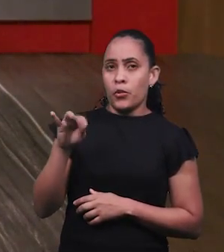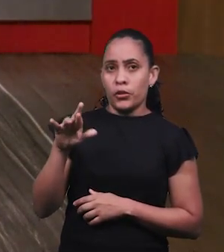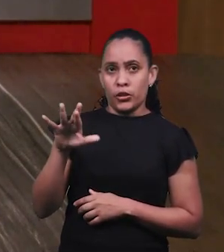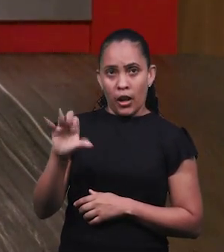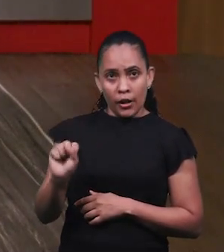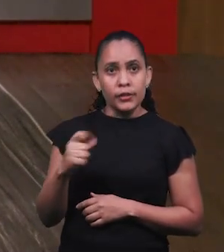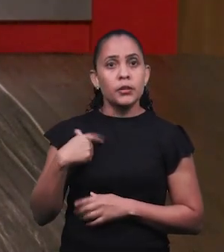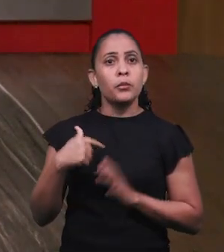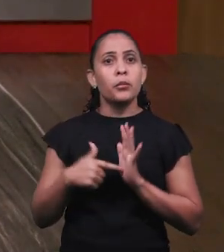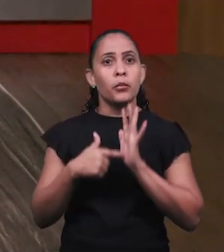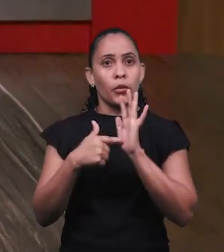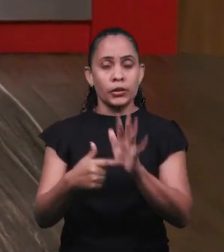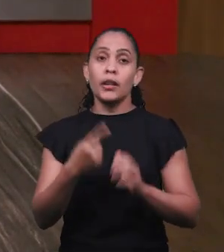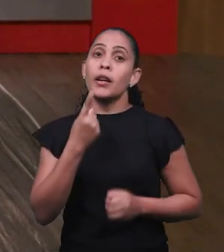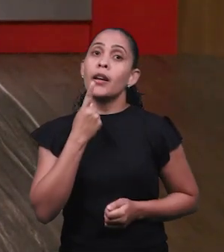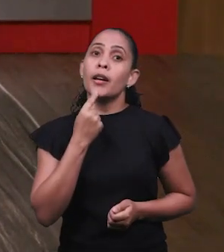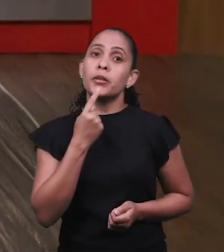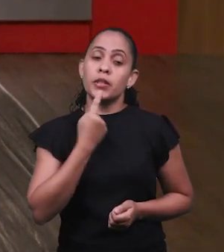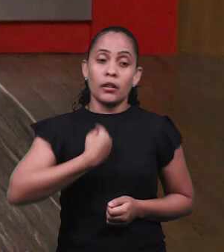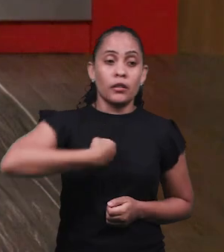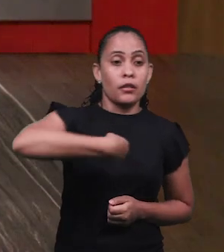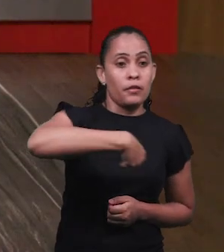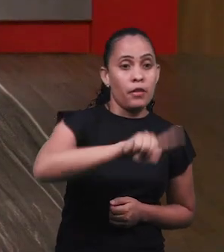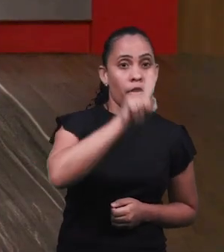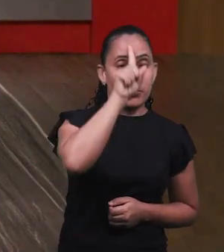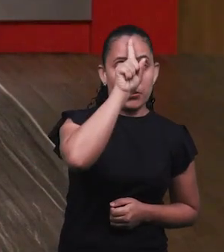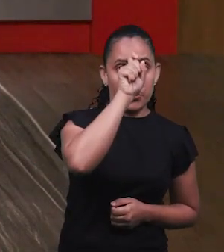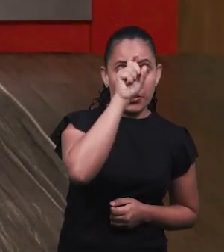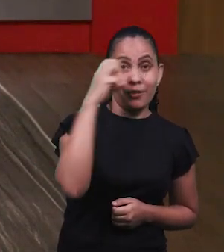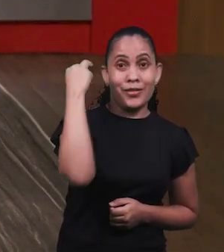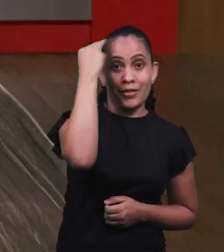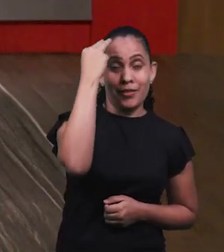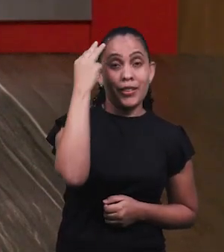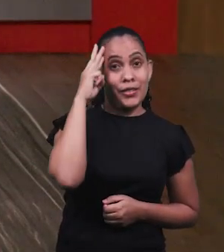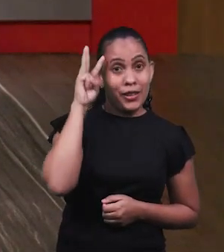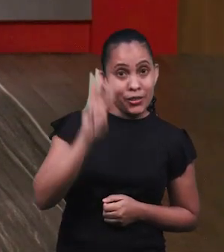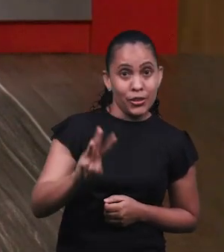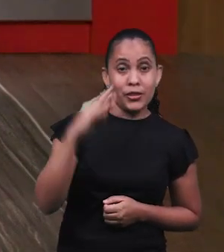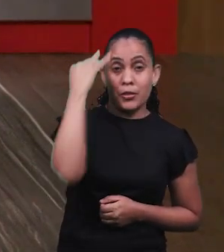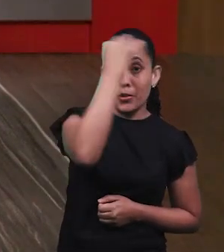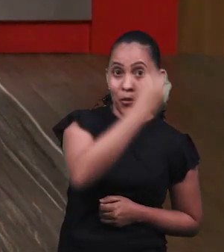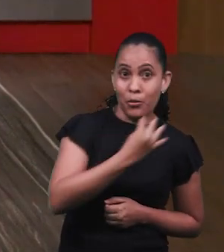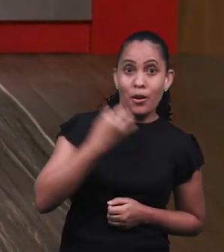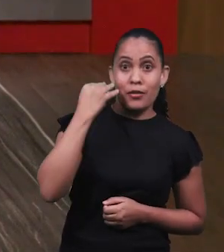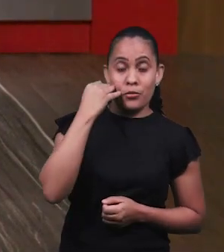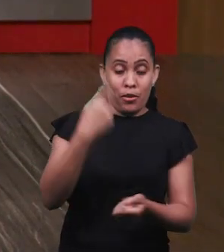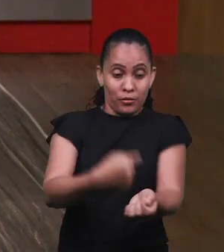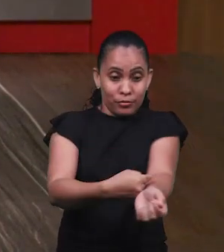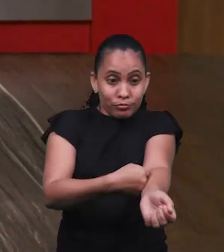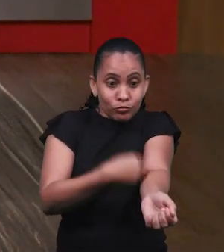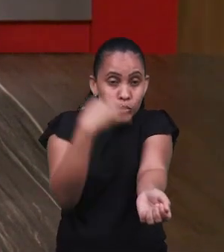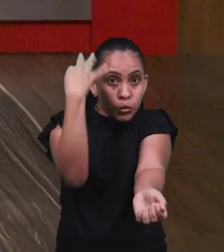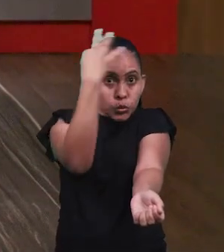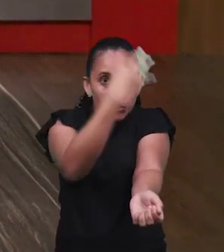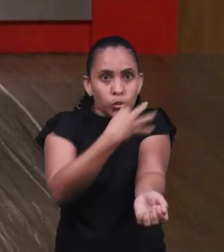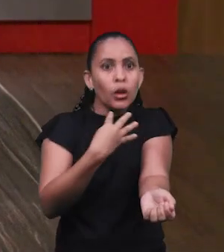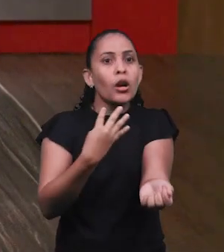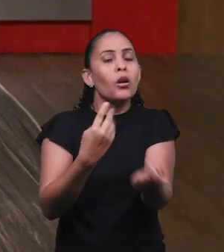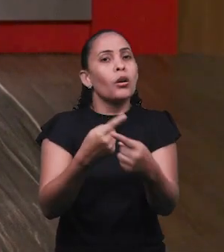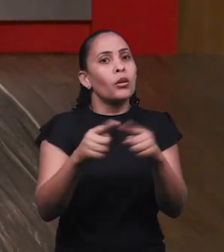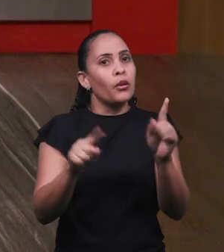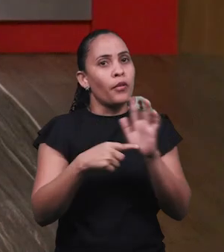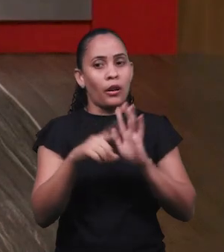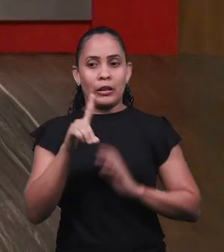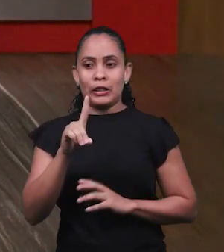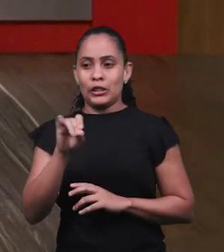diálise que mexe com sangue, que vai ao hospital ou à clínica 3 vezes por semana durante 4 horas. E quando eu falo de diálise, eu estou falando